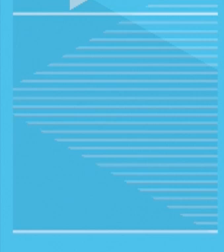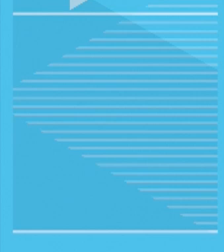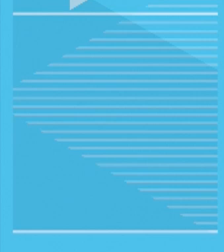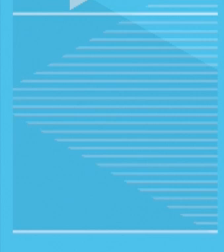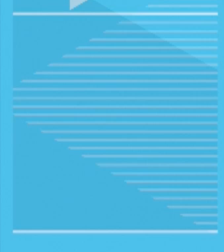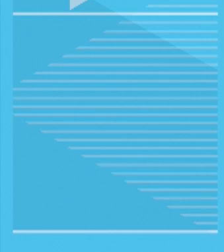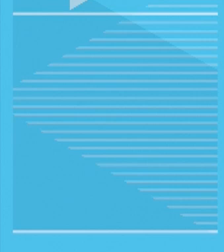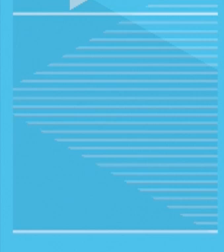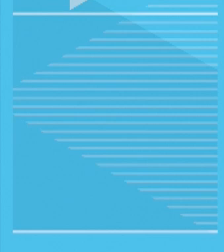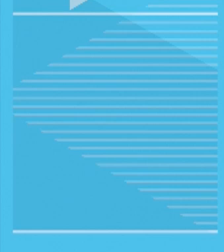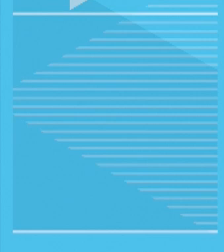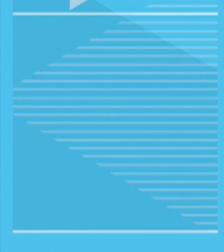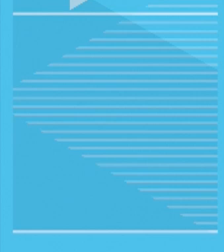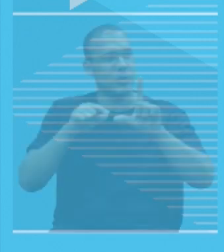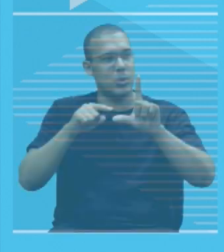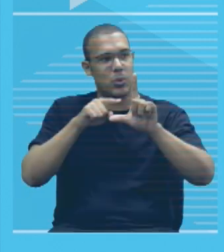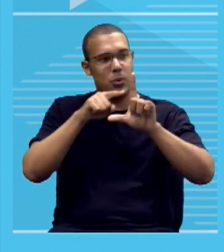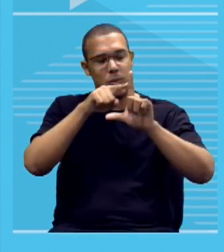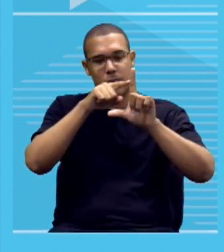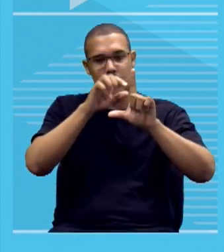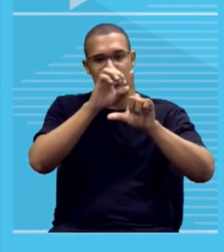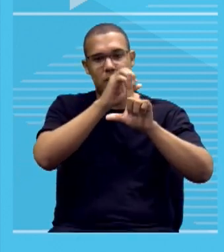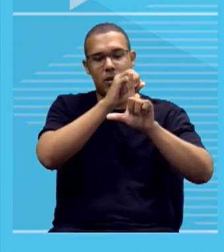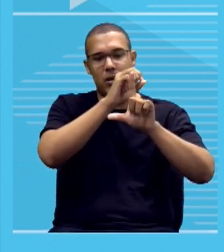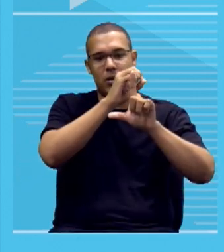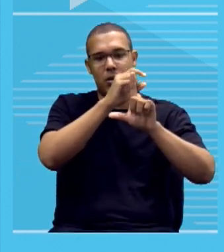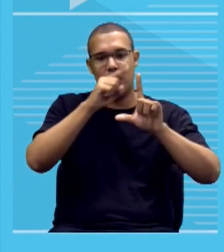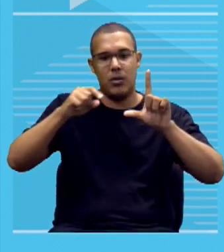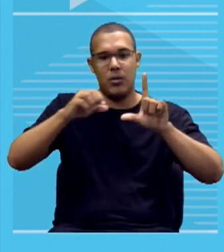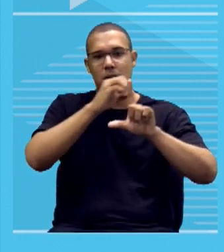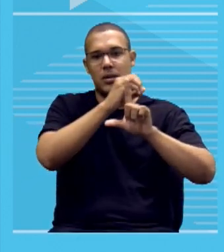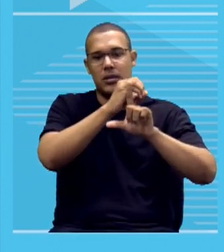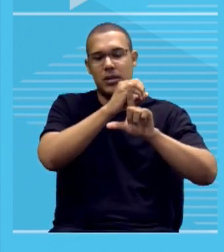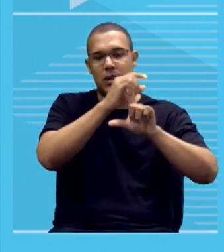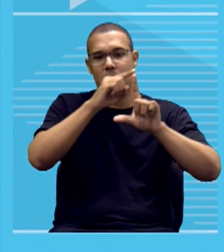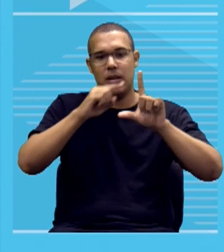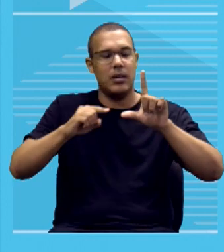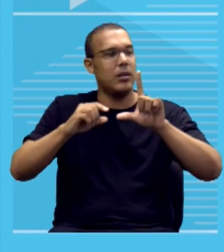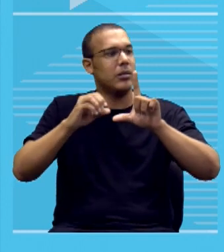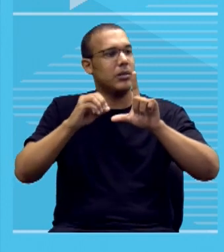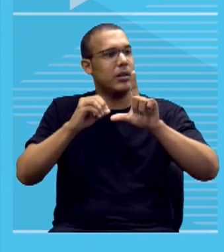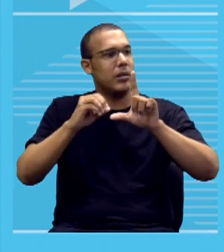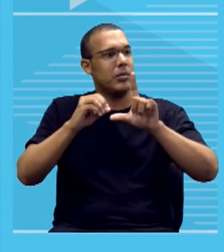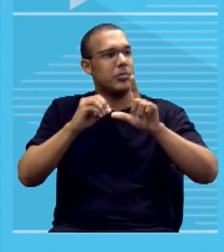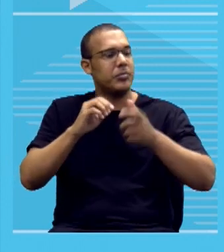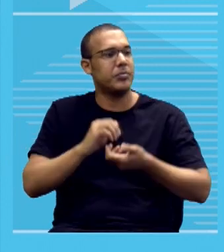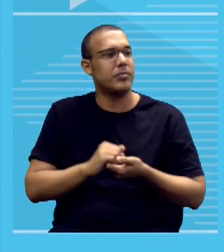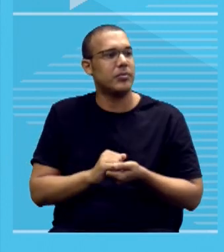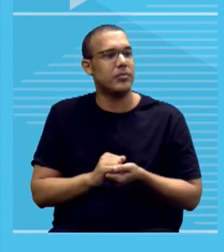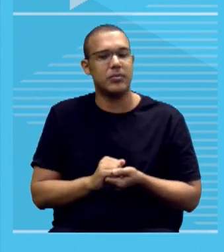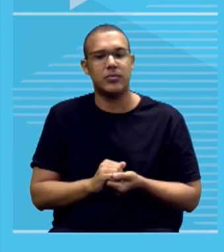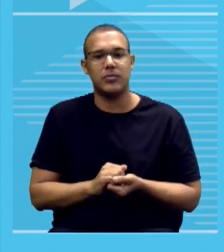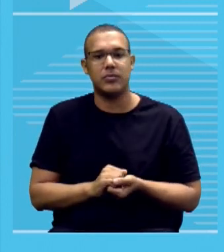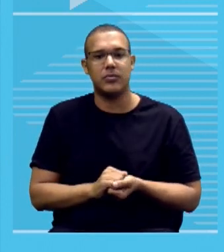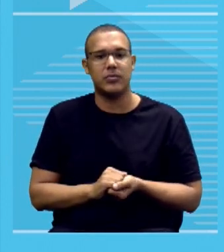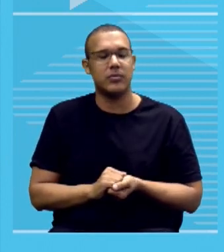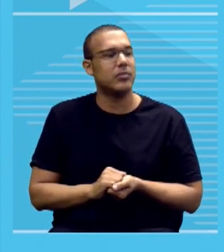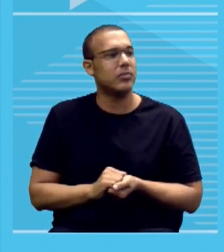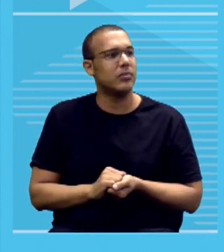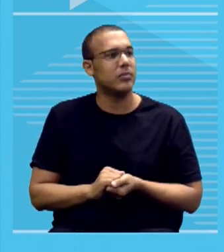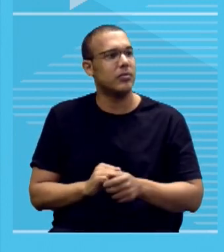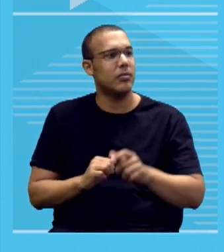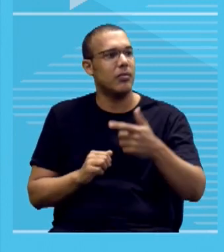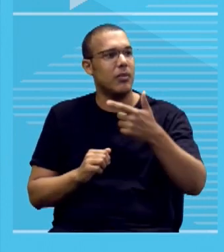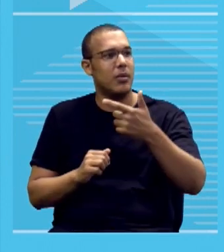ponto onde a corrente vale zero e existe o ponto onde a DDP vale zero. Então, vamos analisar cada um deles aqui. Para o